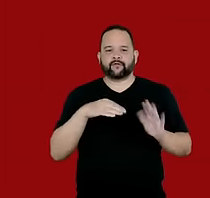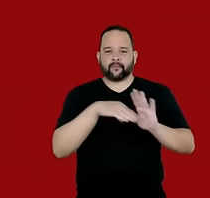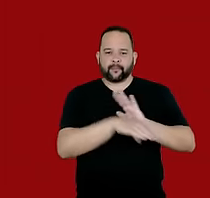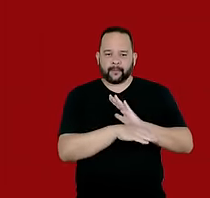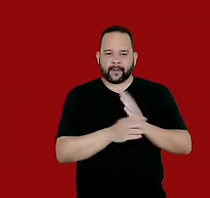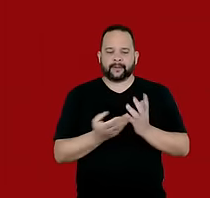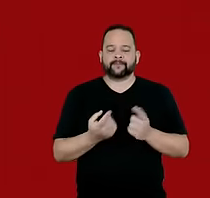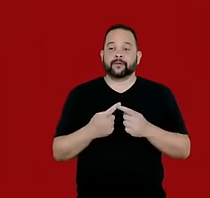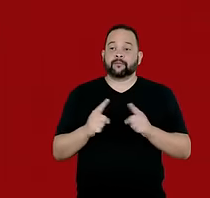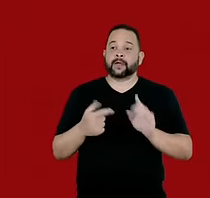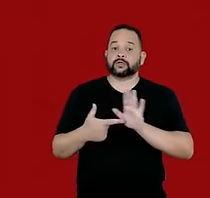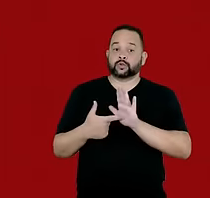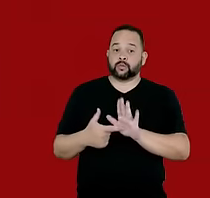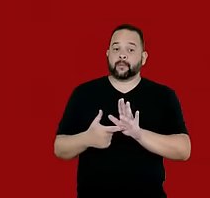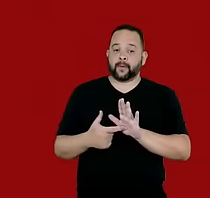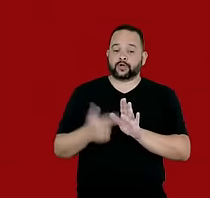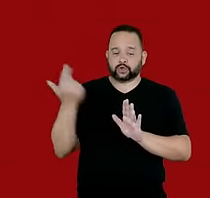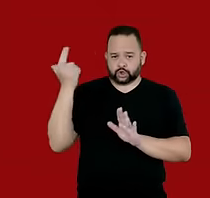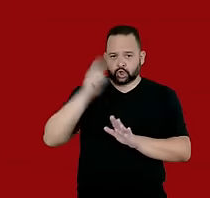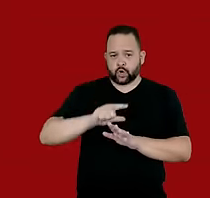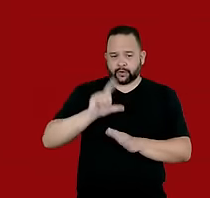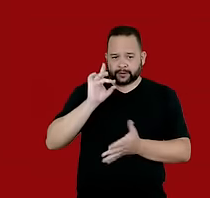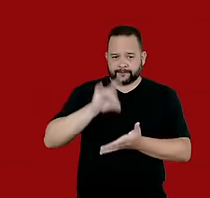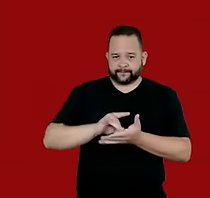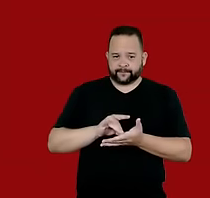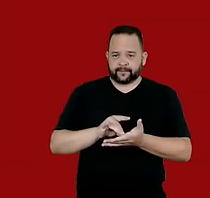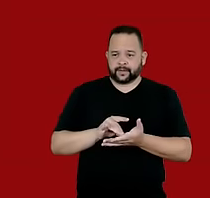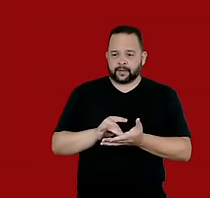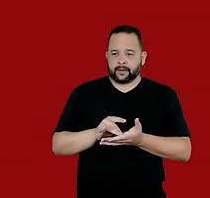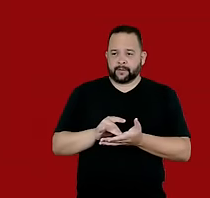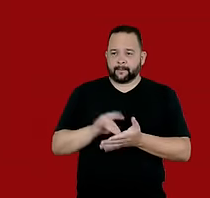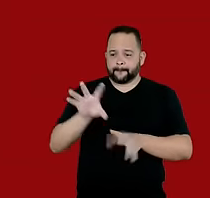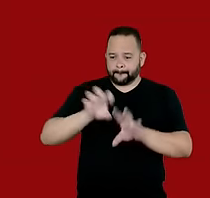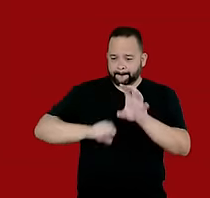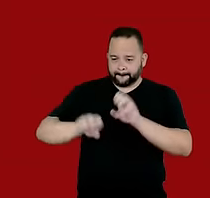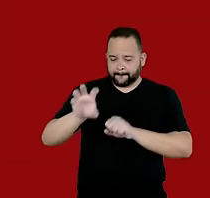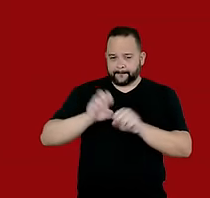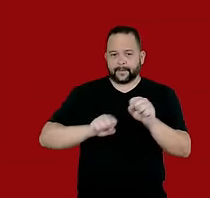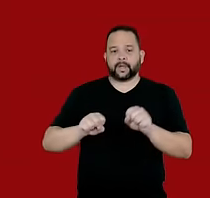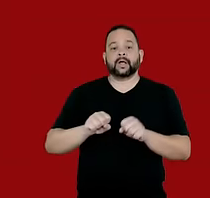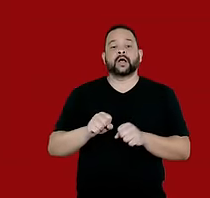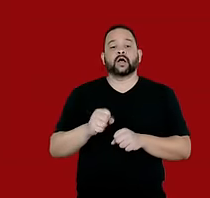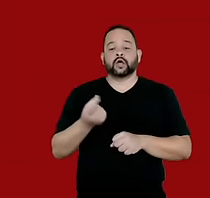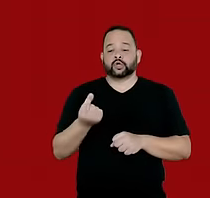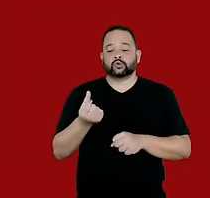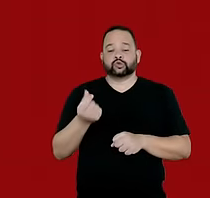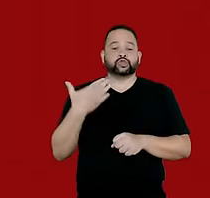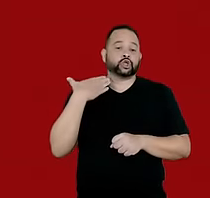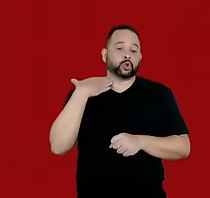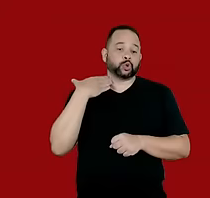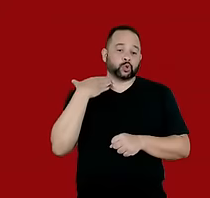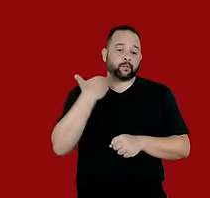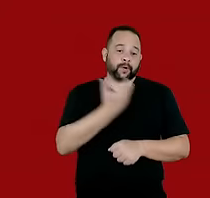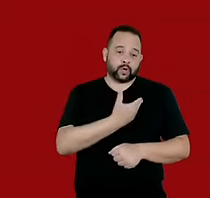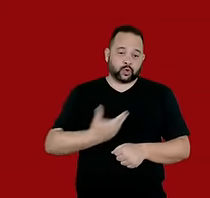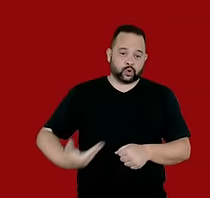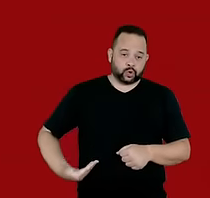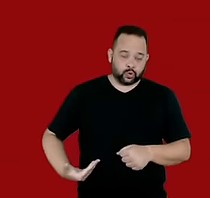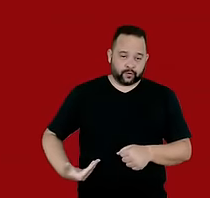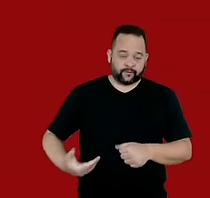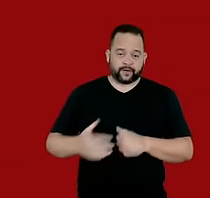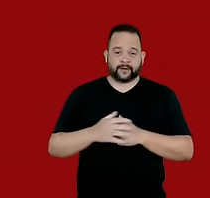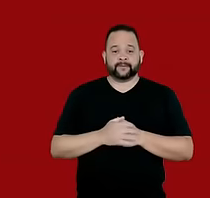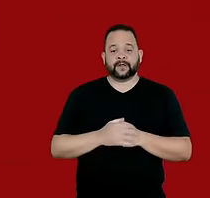mostra que de fato você consegue alocar o dinheiro do banco público aonde de fato ele precisa ir e as empresas quando você tem um mercado de Capital mais